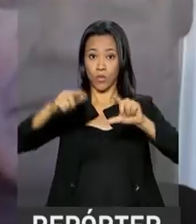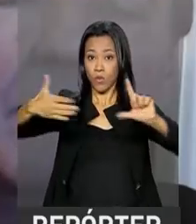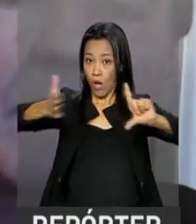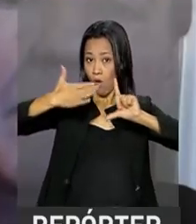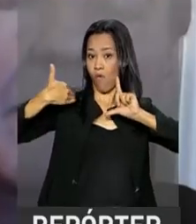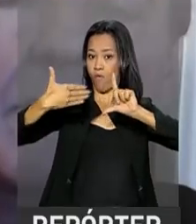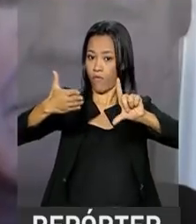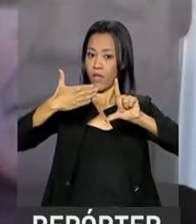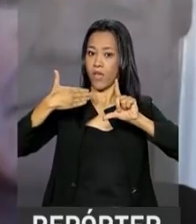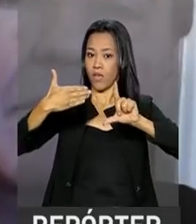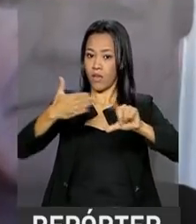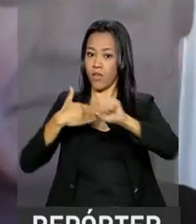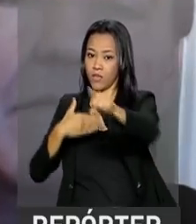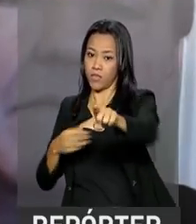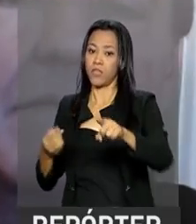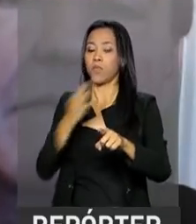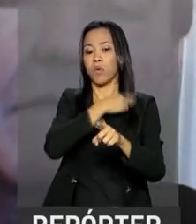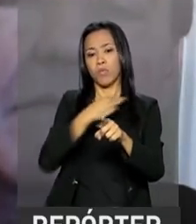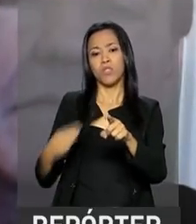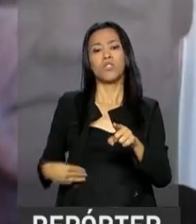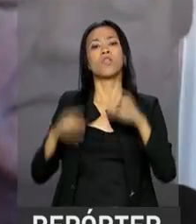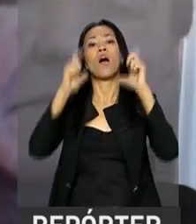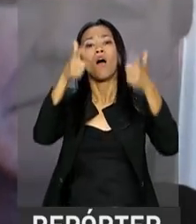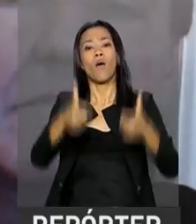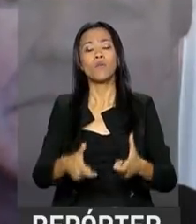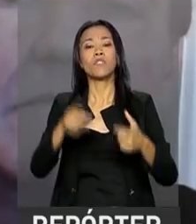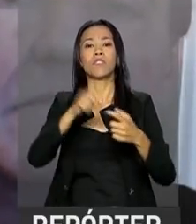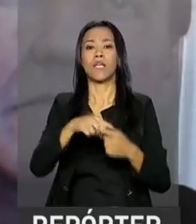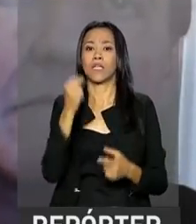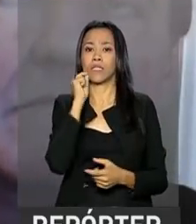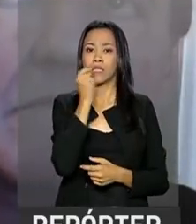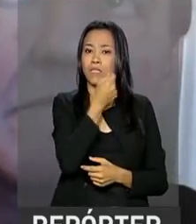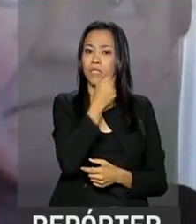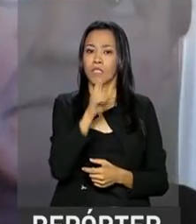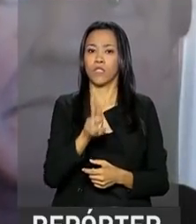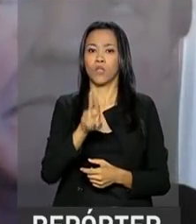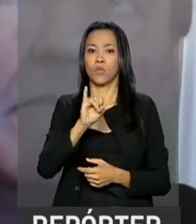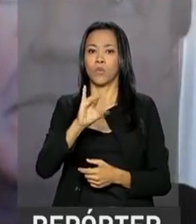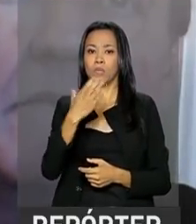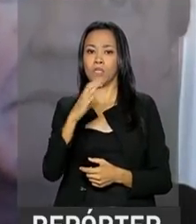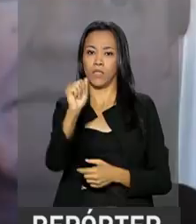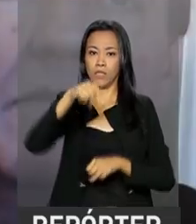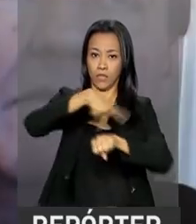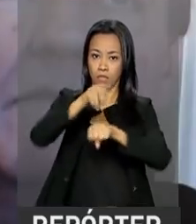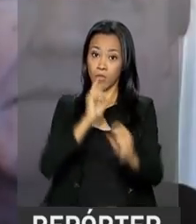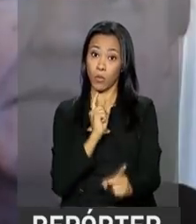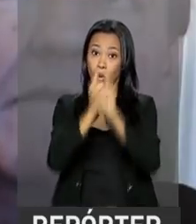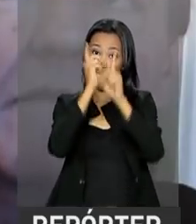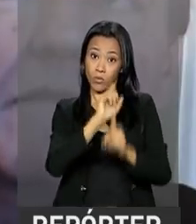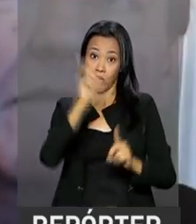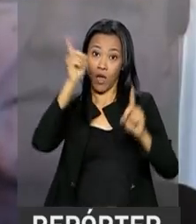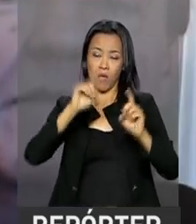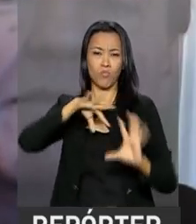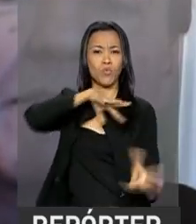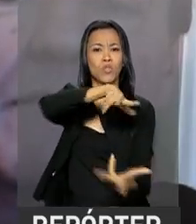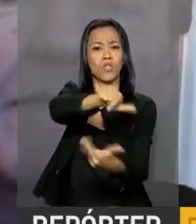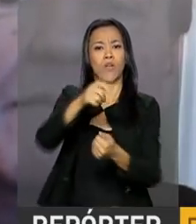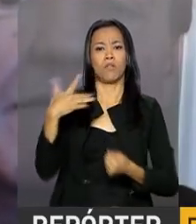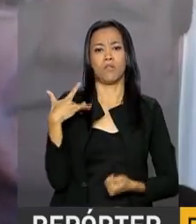ministro ricardo barros que está em genebra na suíça onde participa da assembleia mundial da saúde